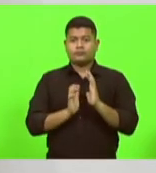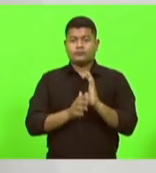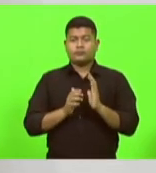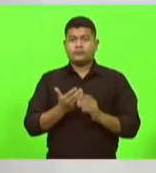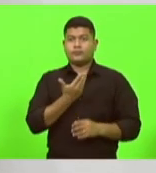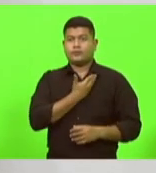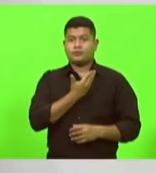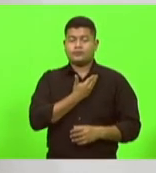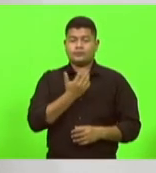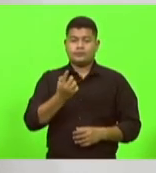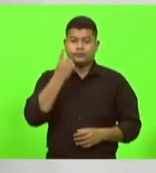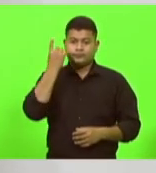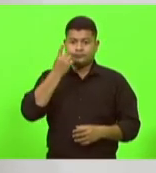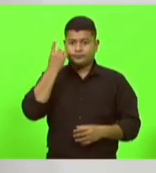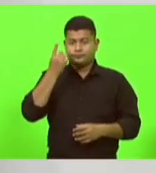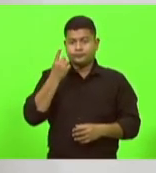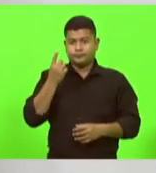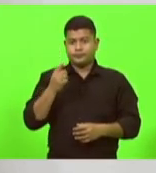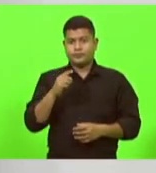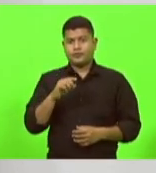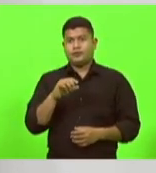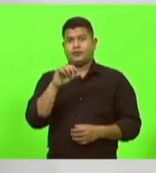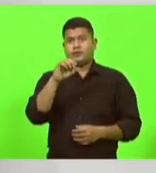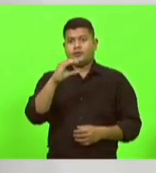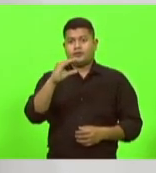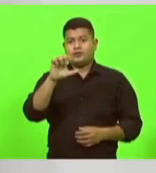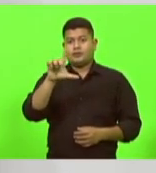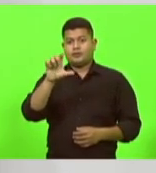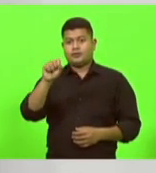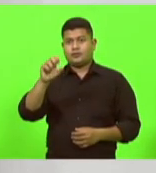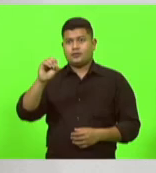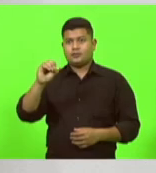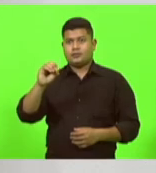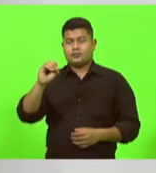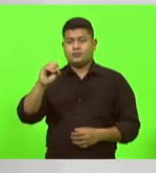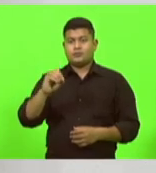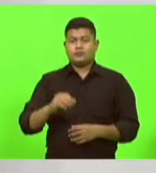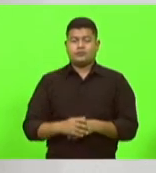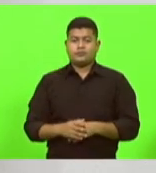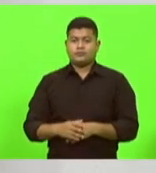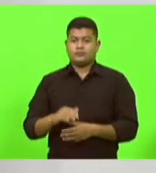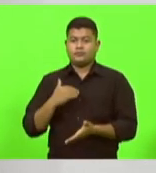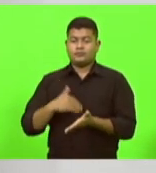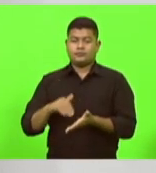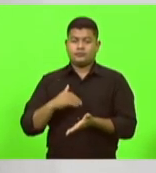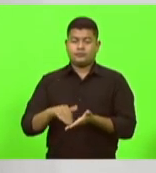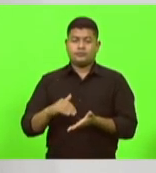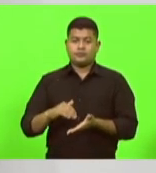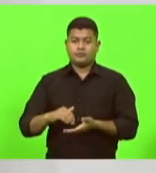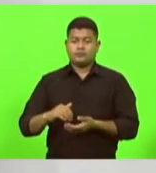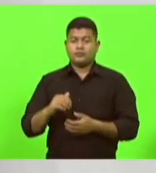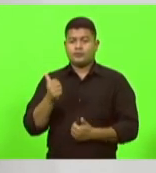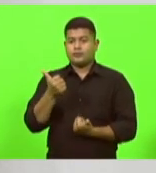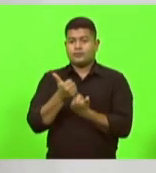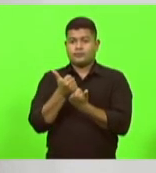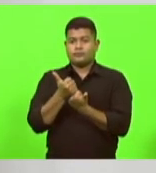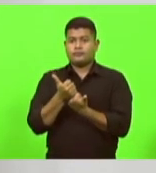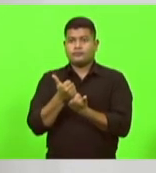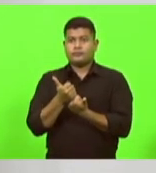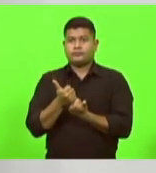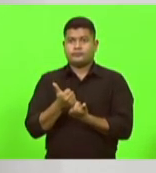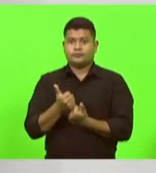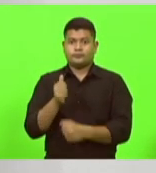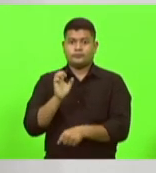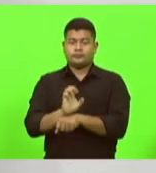o deputado Celso Maldaner. Cumprimentar o secretário adjunto de Estado